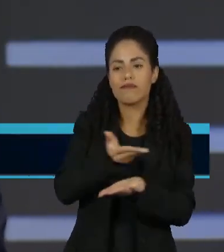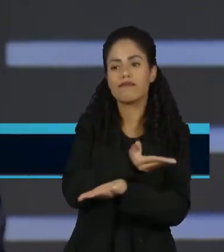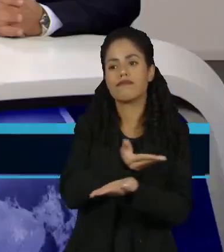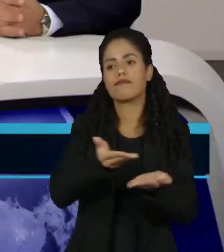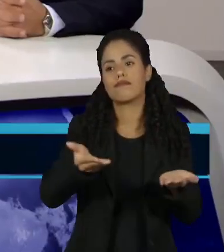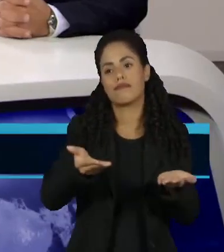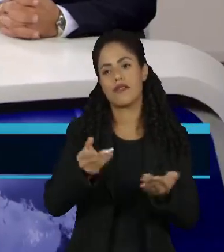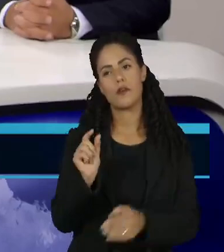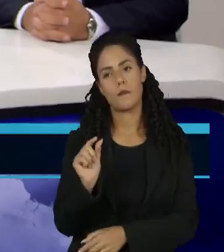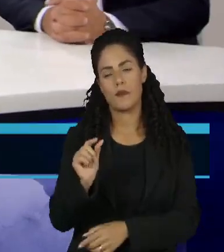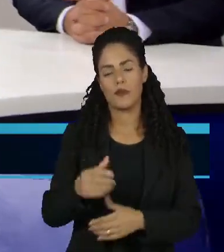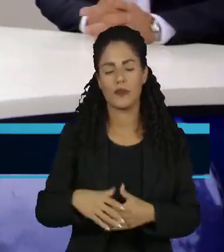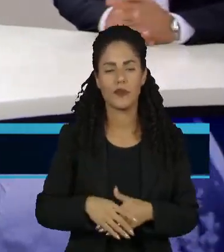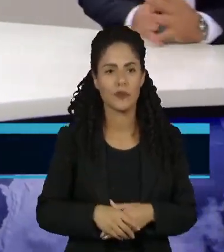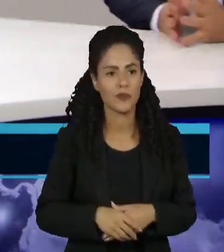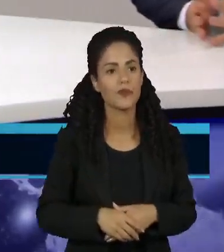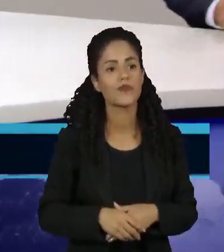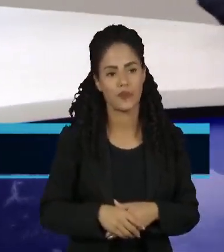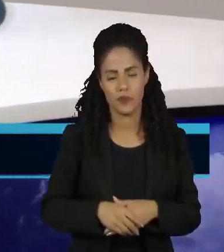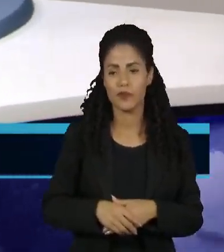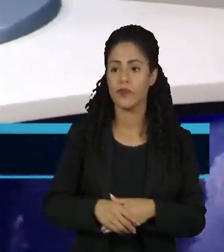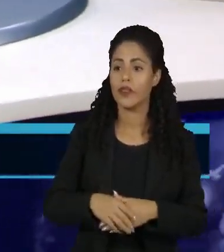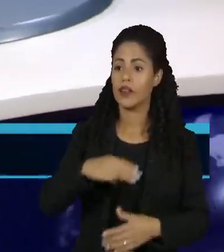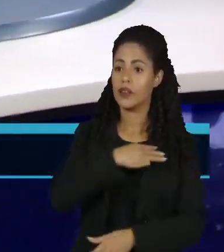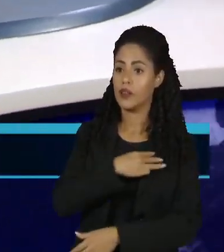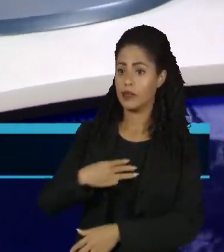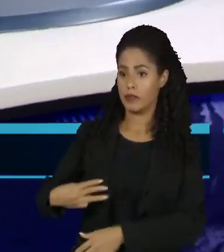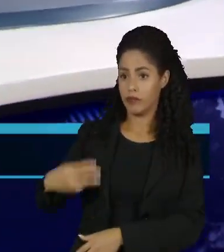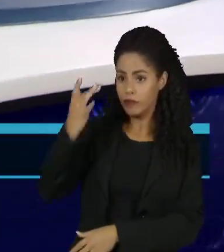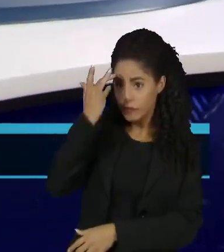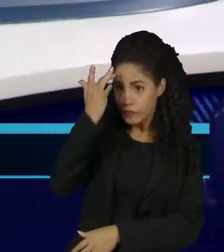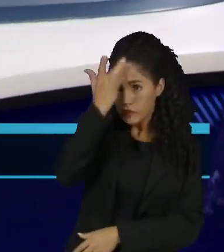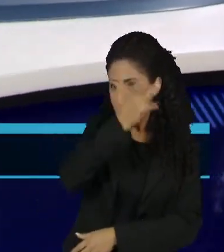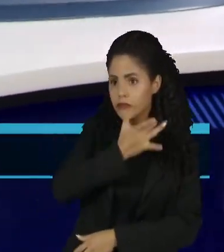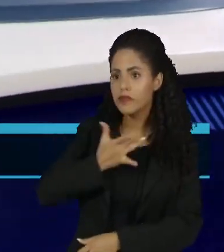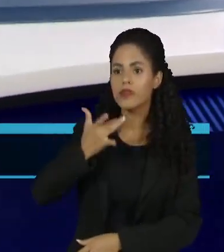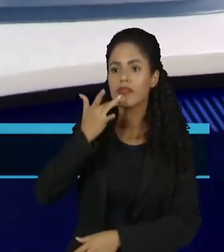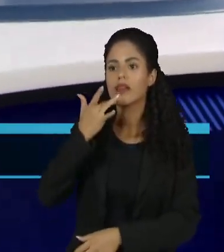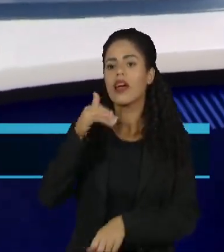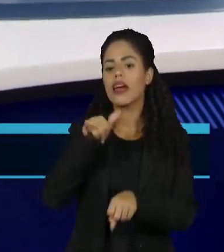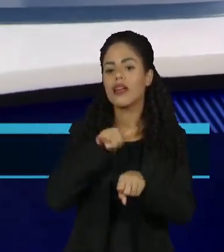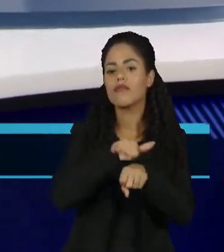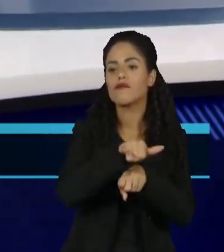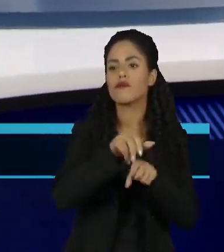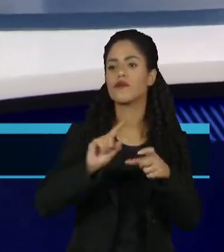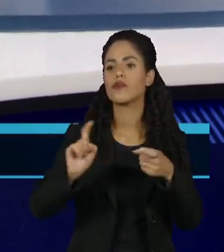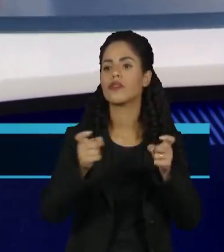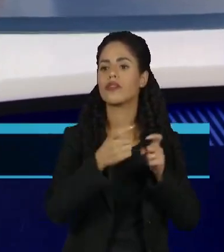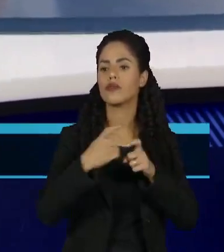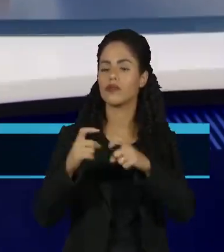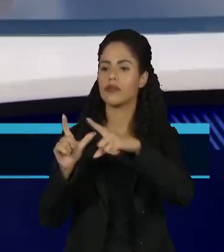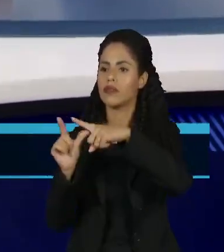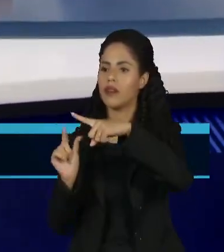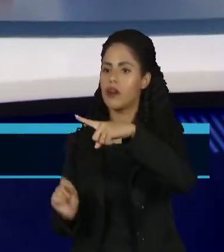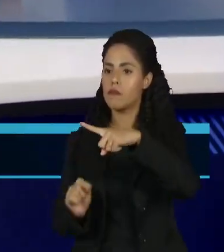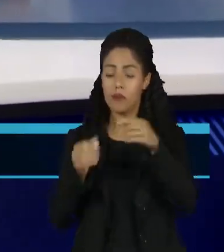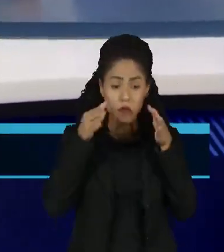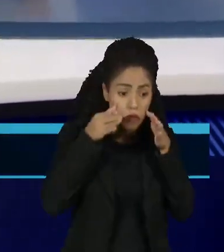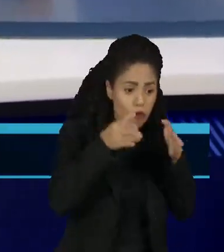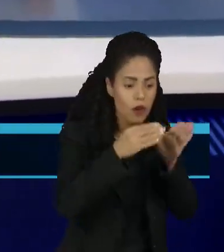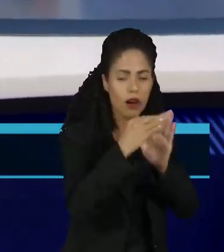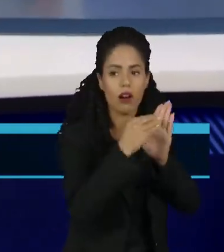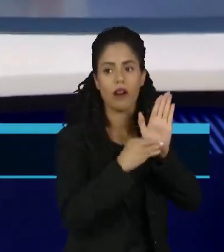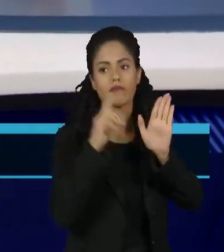comerciais. Wilson, o ministro Fernando Haddad acertou ao cancelar aí da reunião do Mercosul para focar na agenda do Congresso? Nós